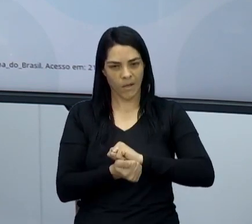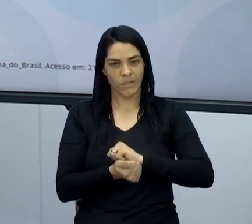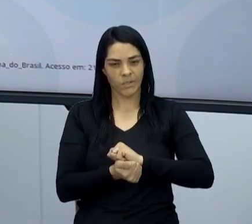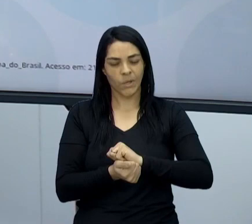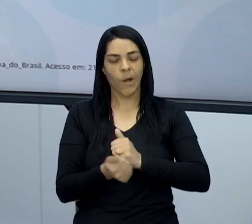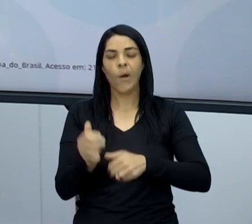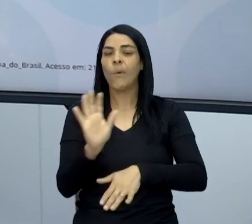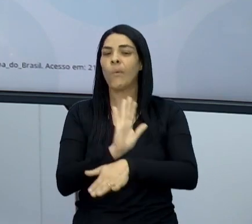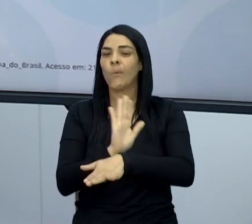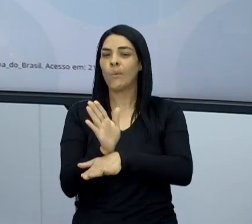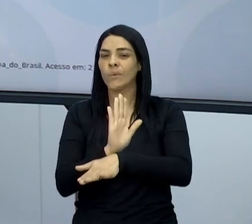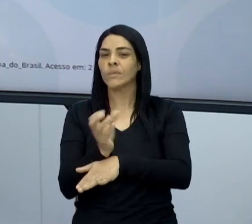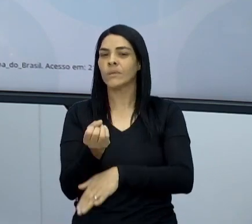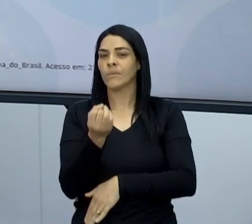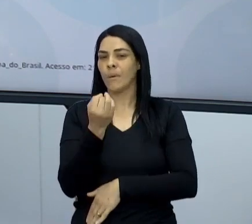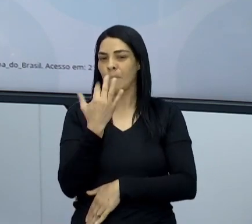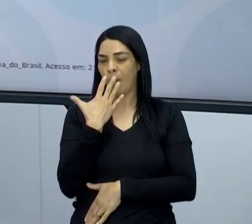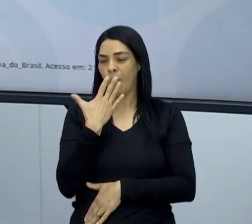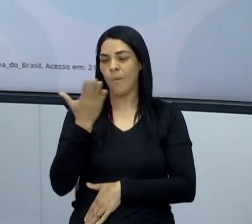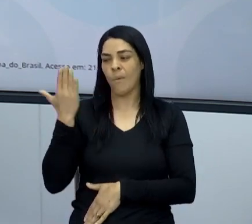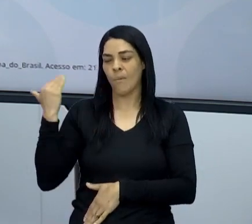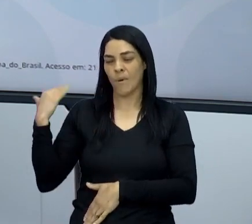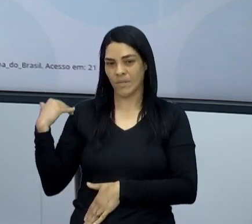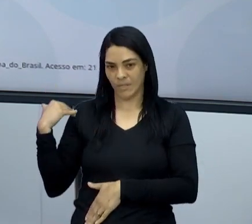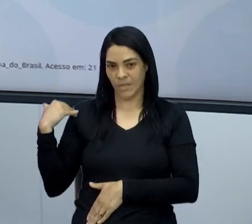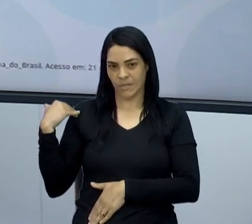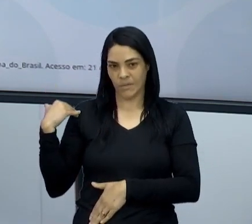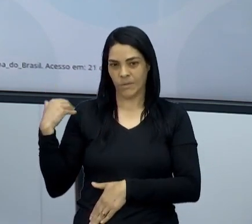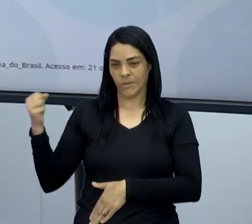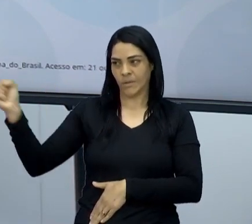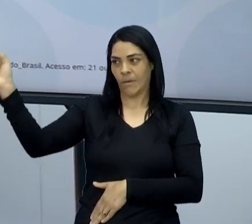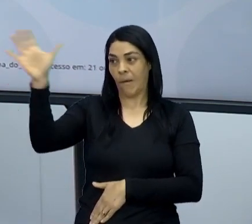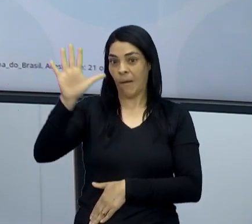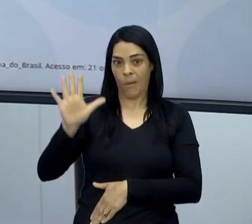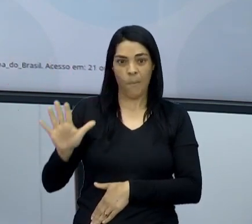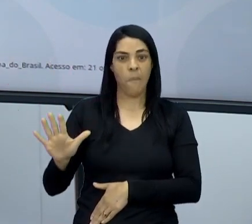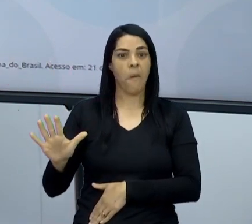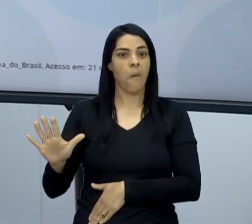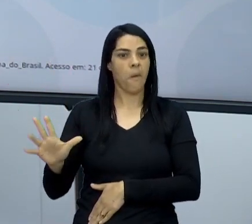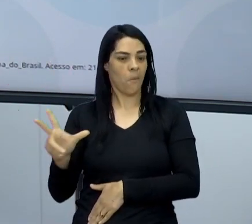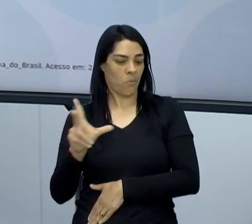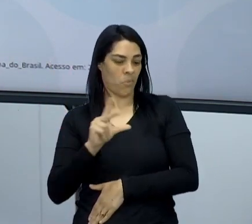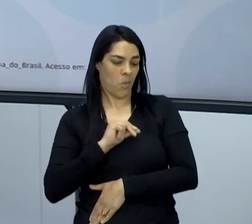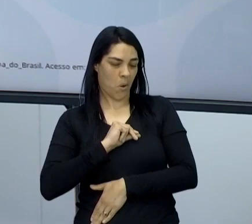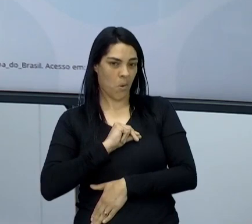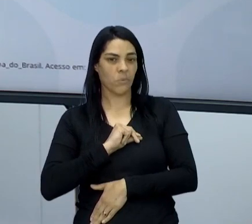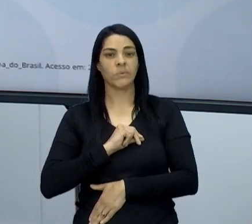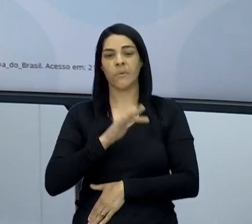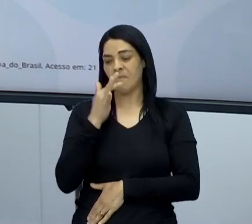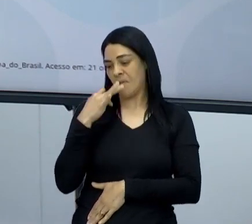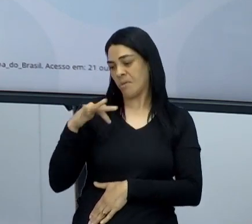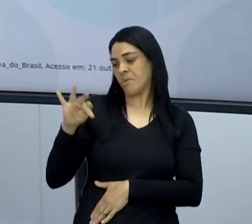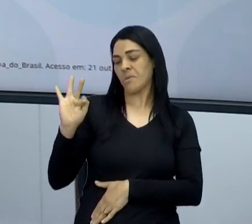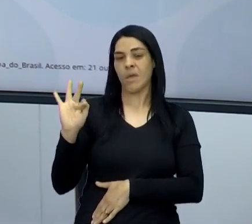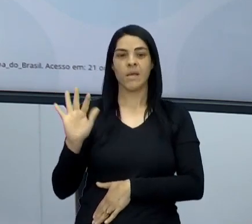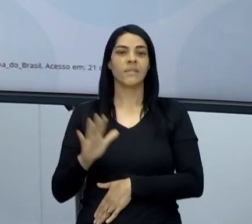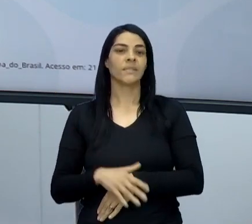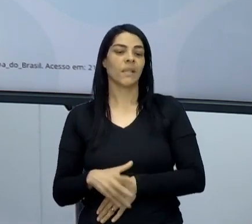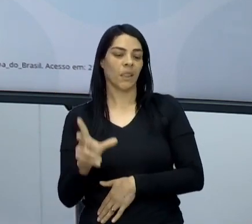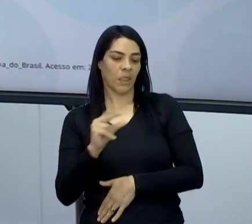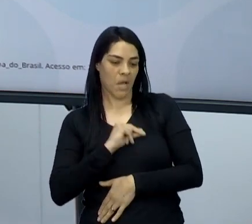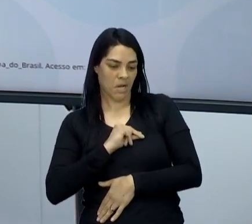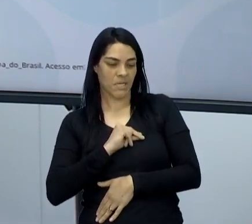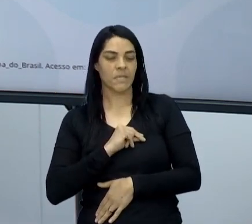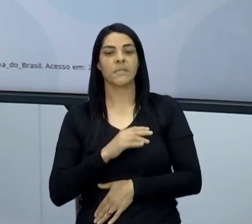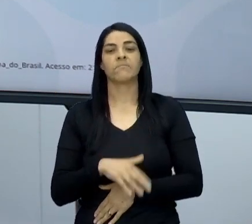no início, era o cinema europeu. Mas, o cinema europeu hoje é aquela coisa, nossa, cinema europeu, sofisticado, francês, alemão, tal.